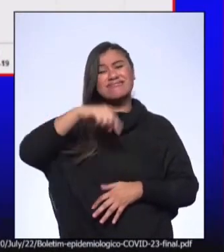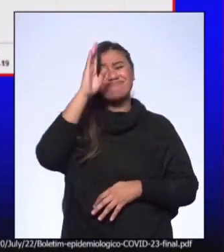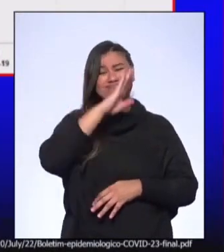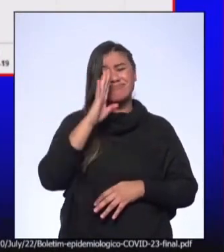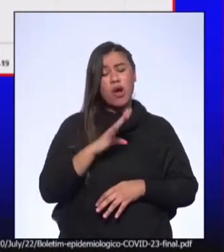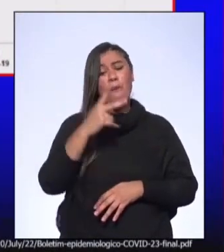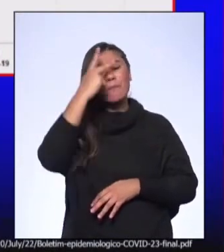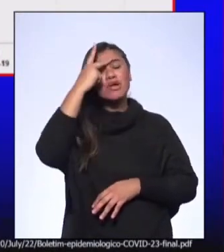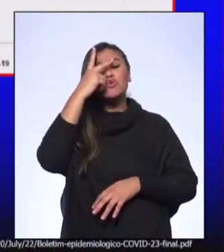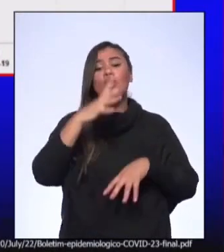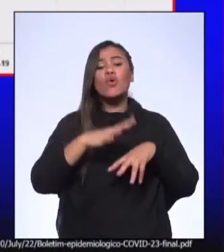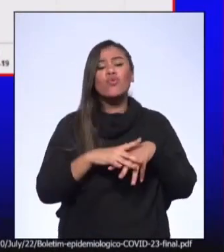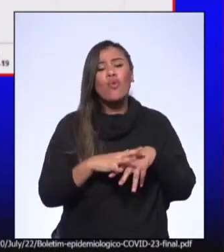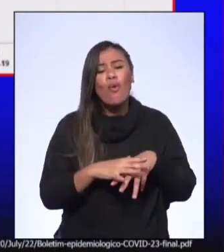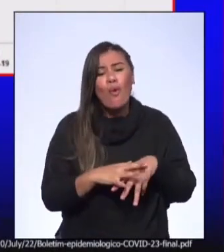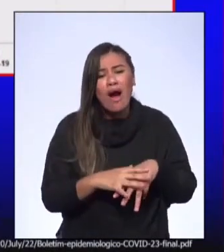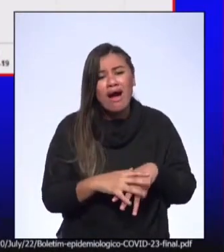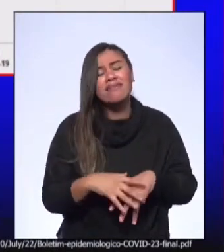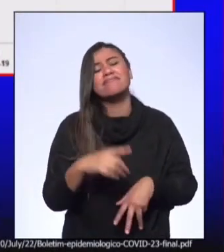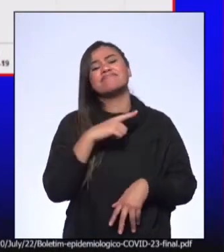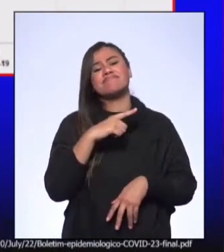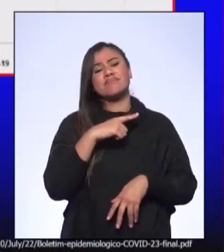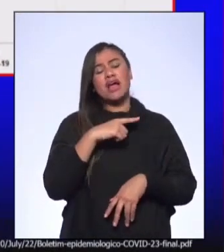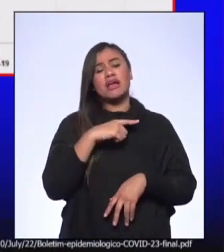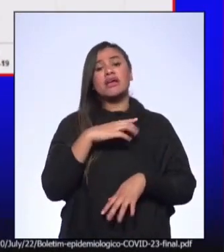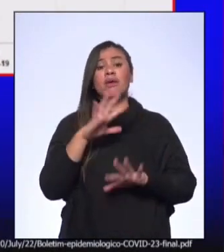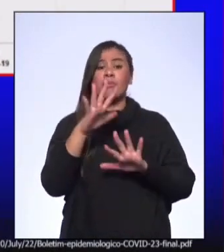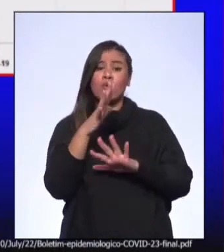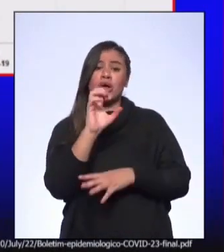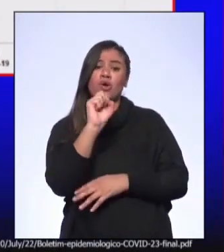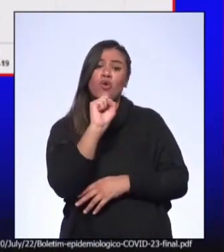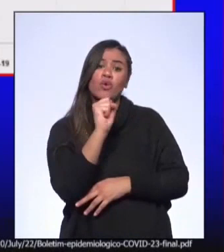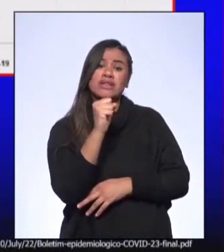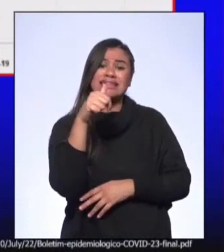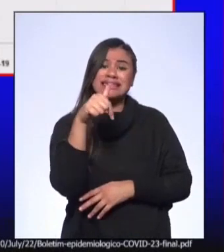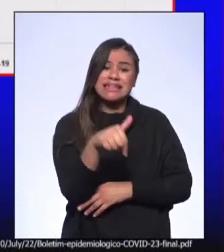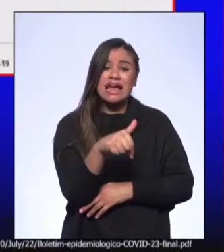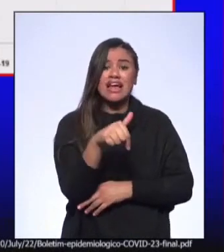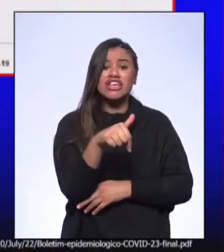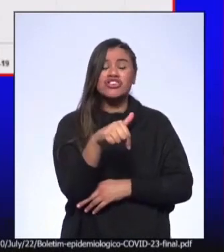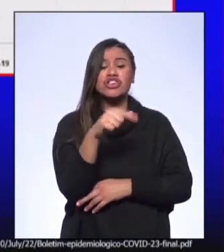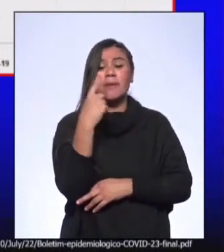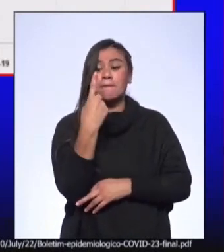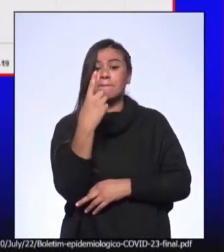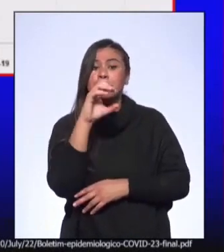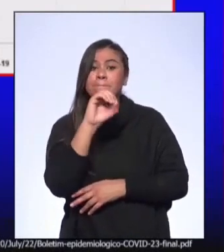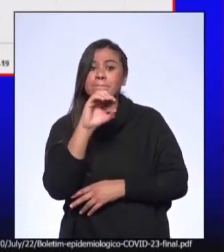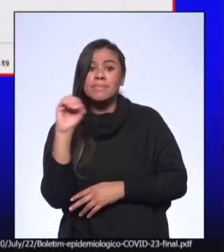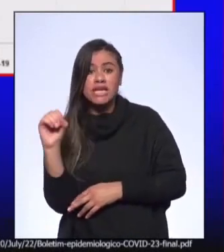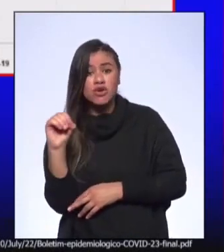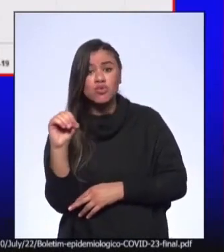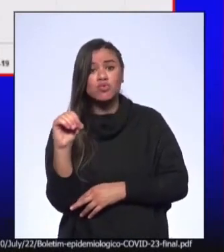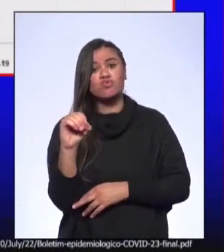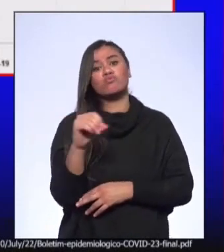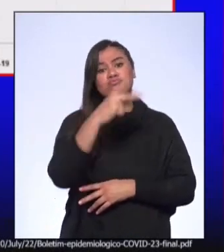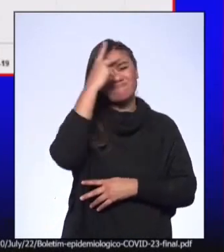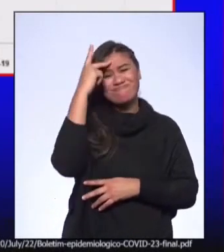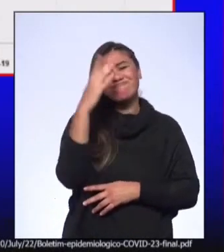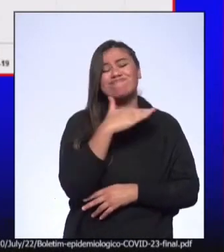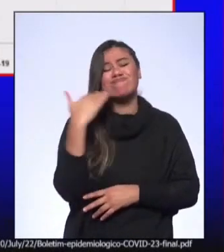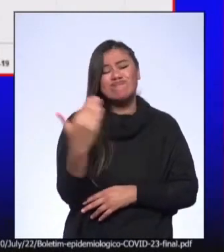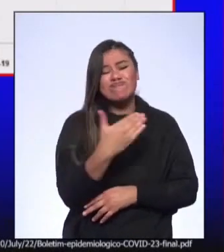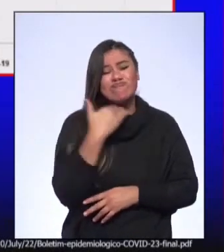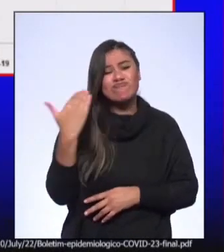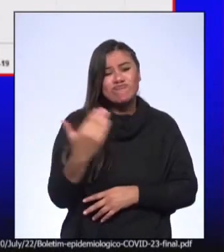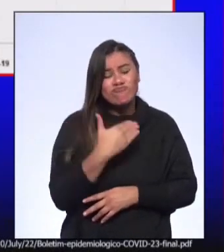país, com aproximadamente 87 mil mortes. Se a gente fizer uma conta simples, né, no numerador, o número de